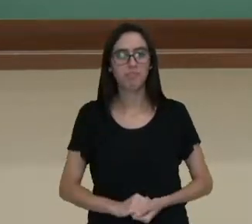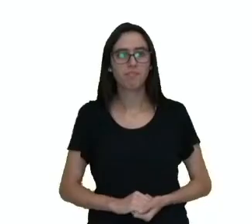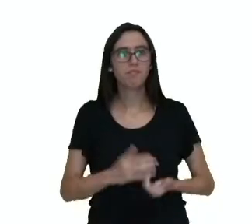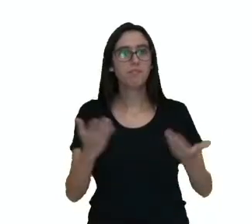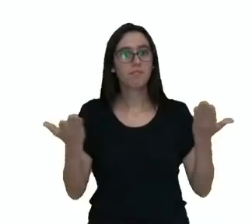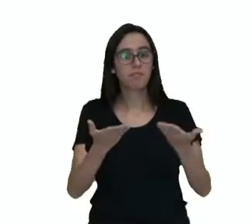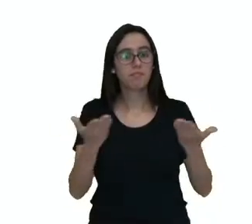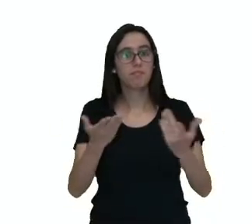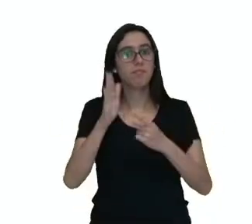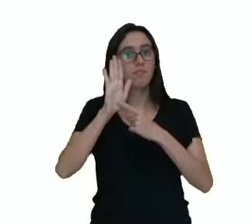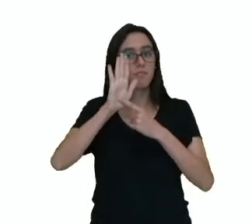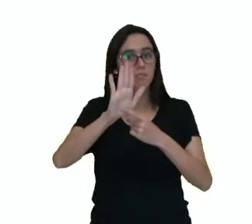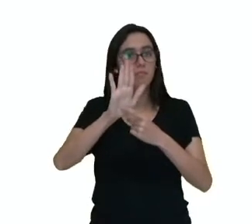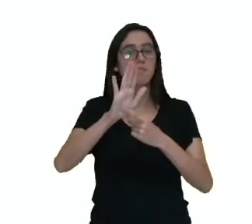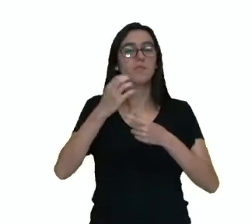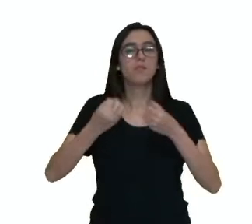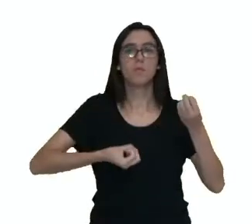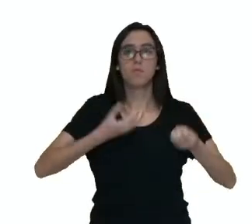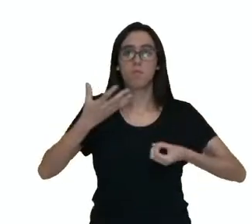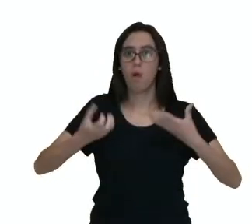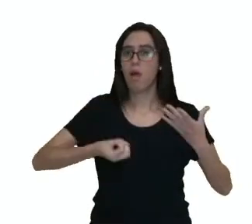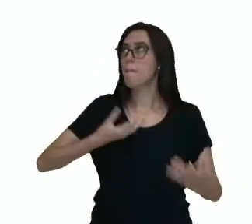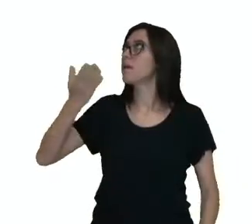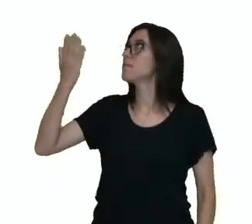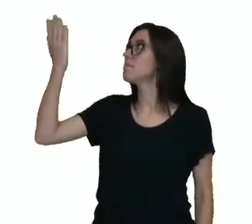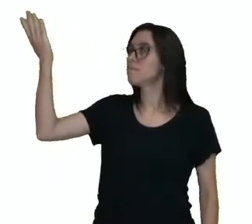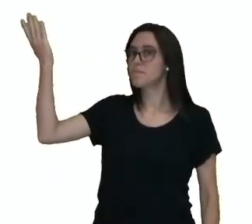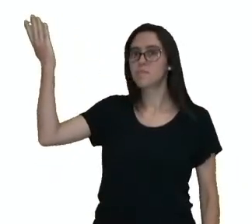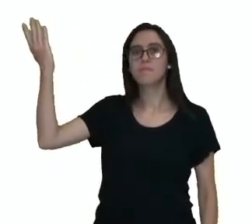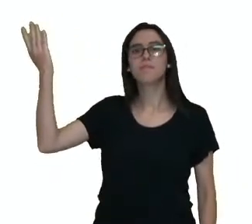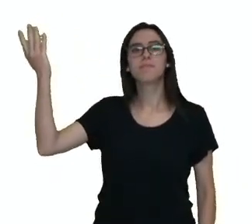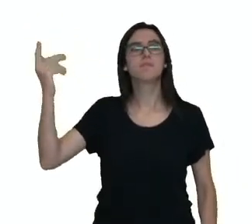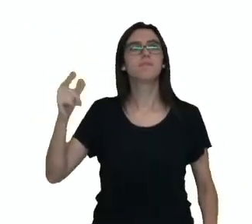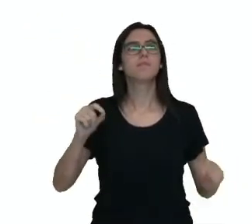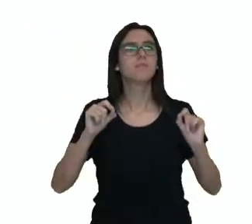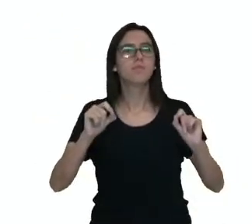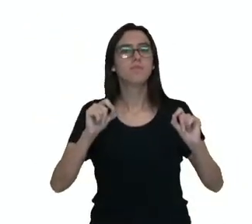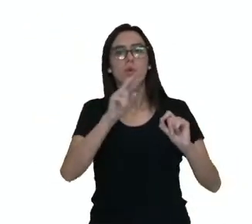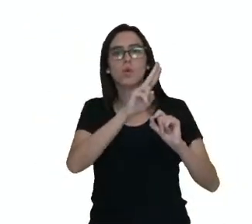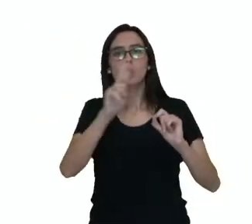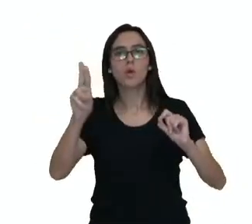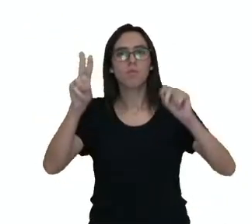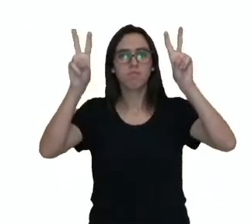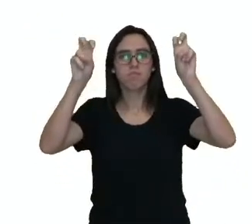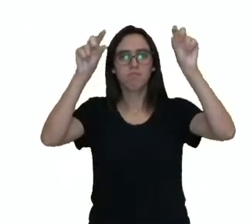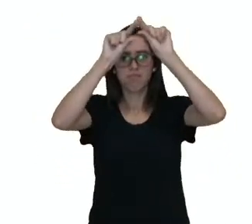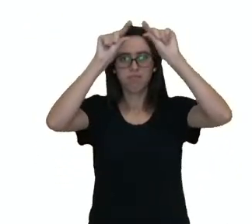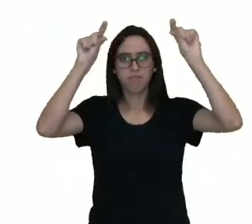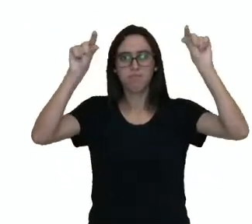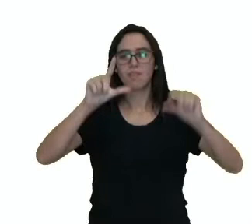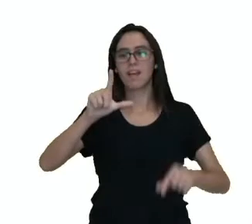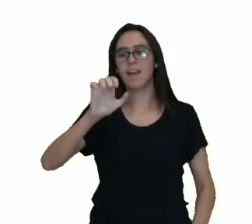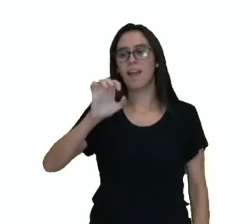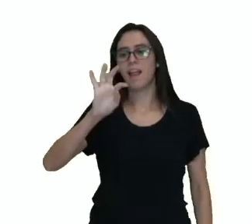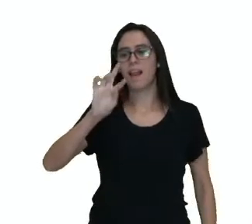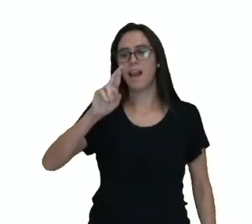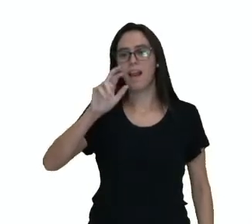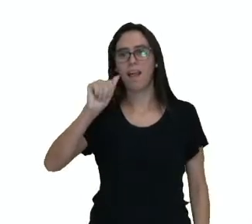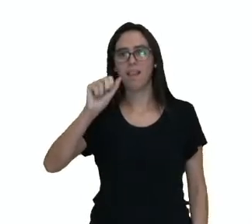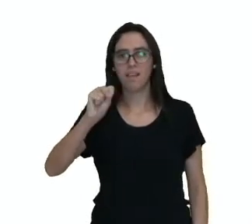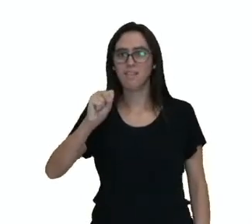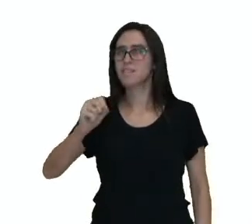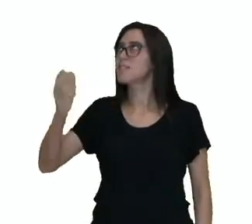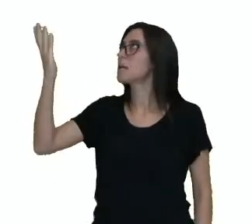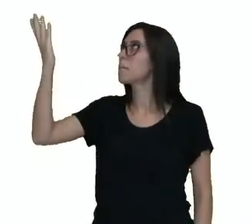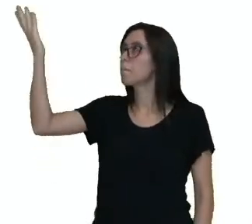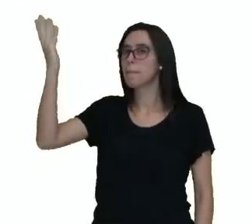aqui este poeminha intitulado aqui, ó, Letras, tá? De Charruano. Então